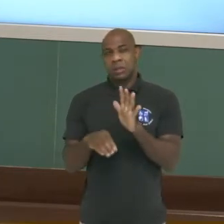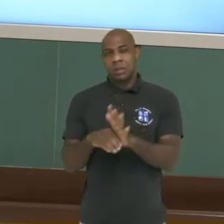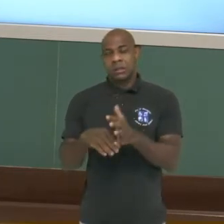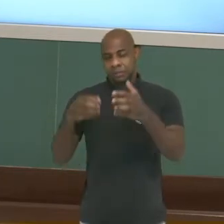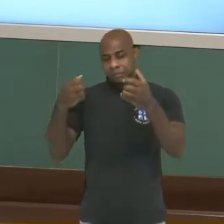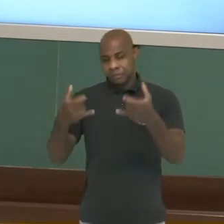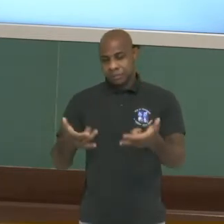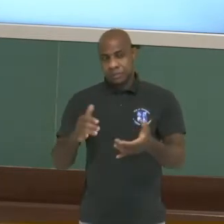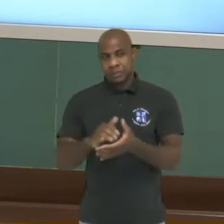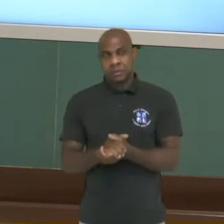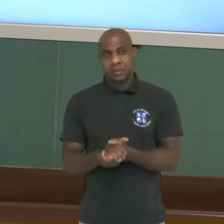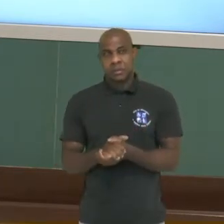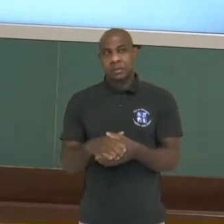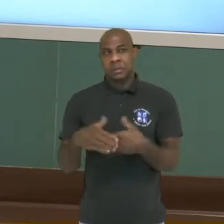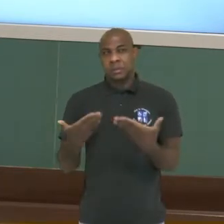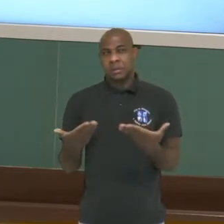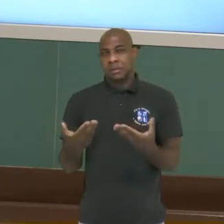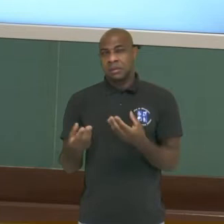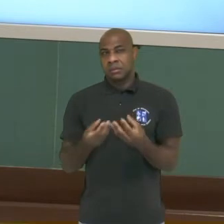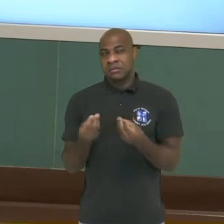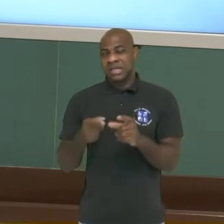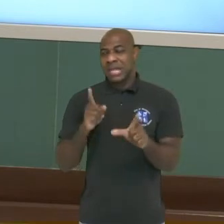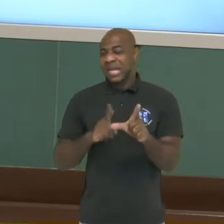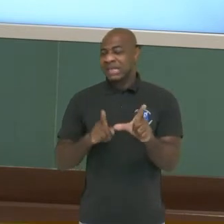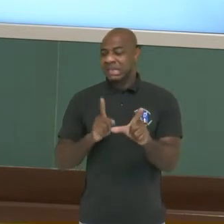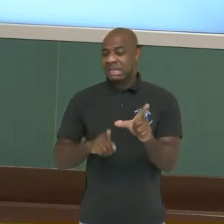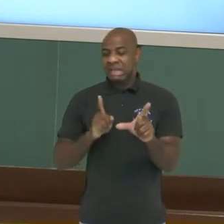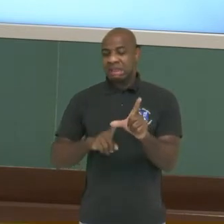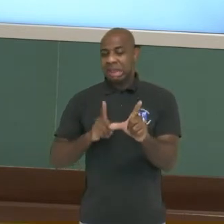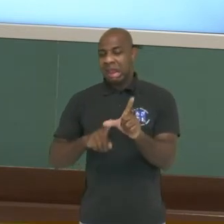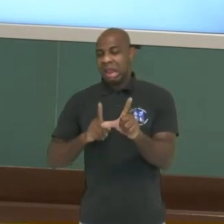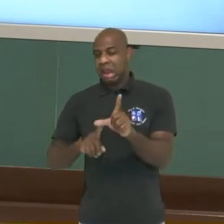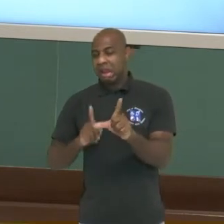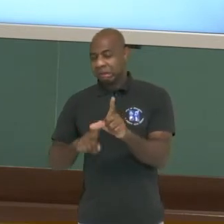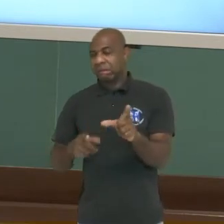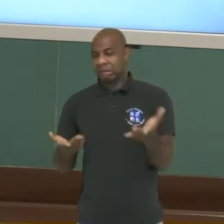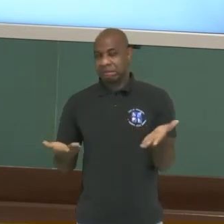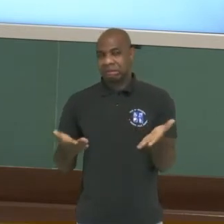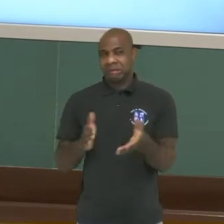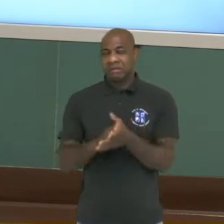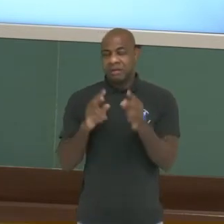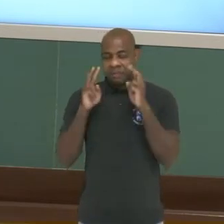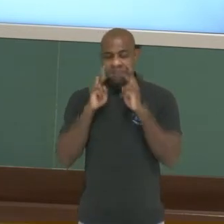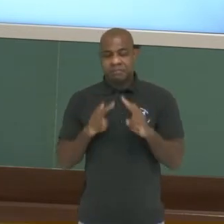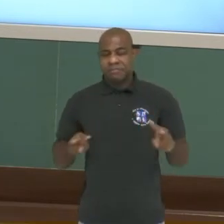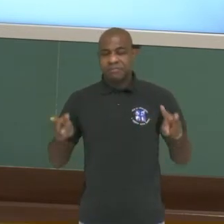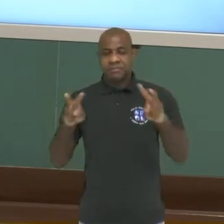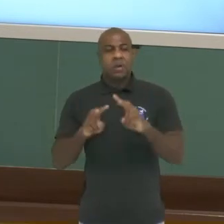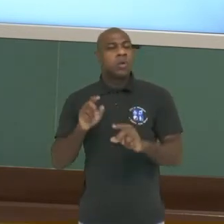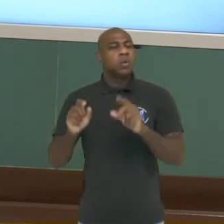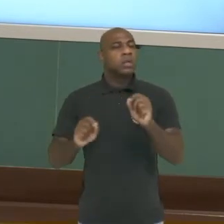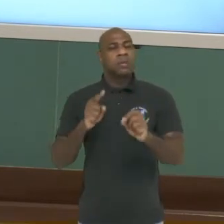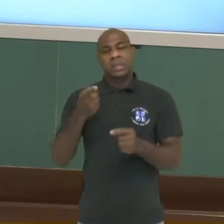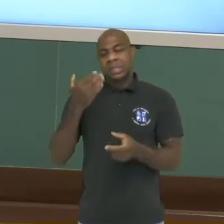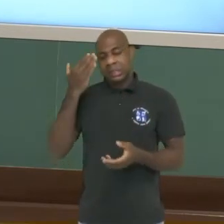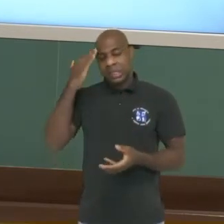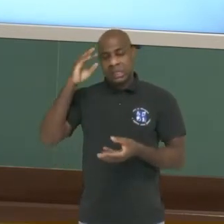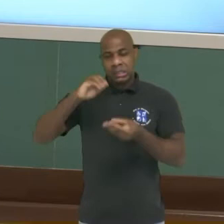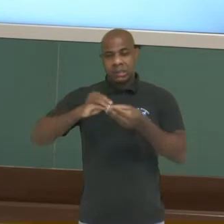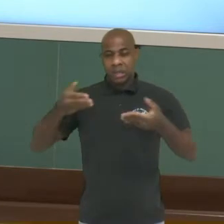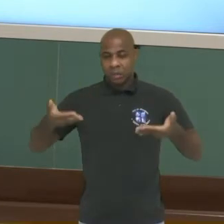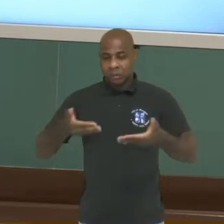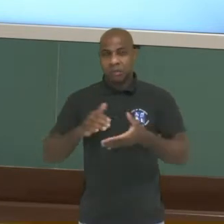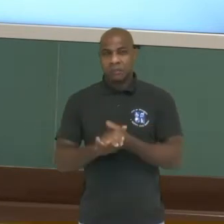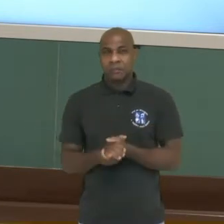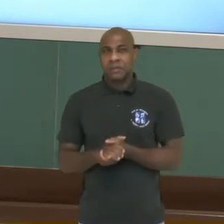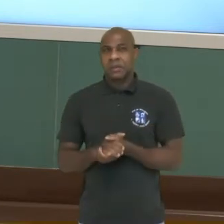falou bastante, né, de letrinhas, letrinhas e letrinhas, às vezes não dá uma visualização do que vocês entenderam. Então, para a gente entender